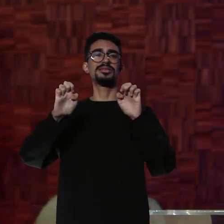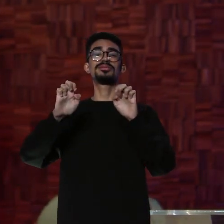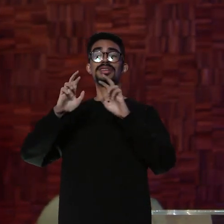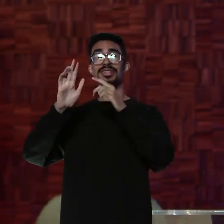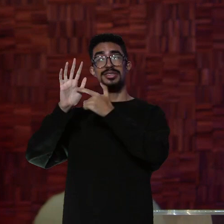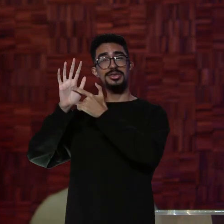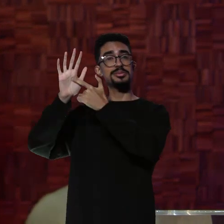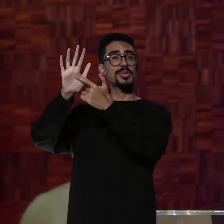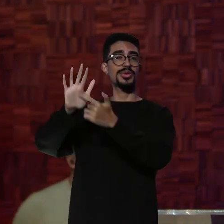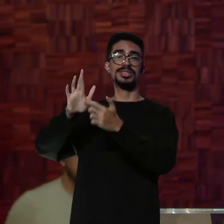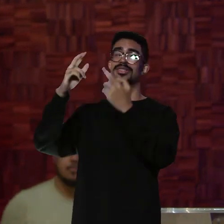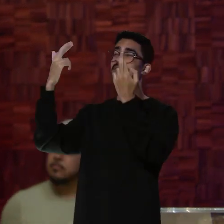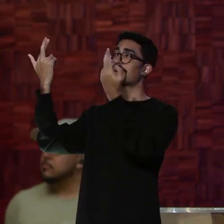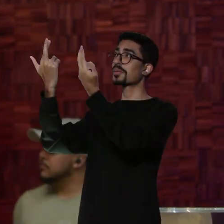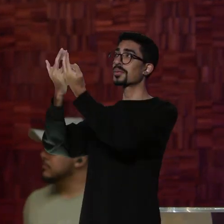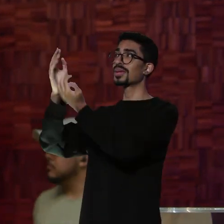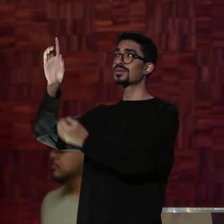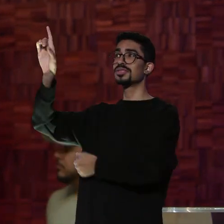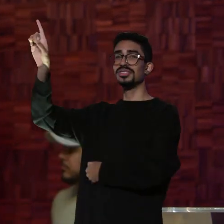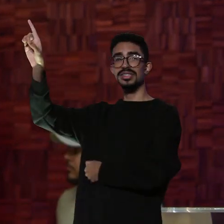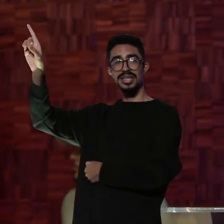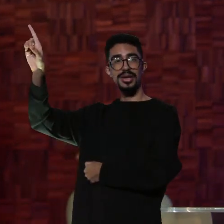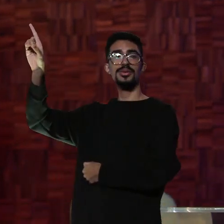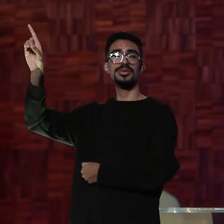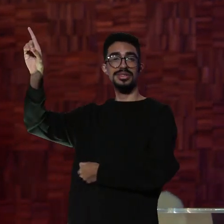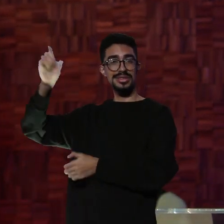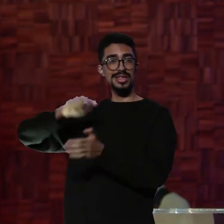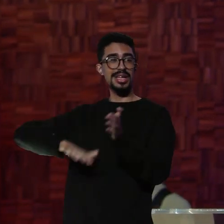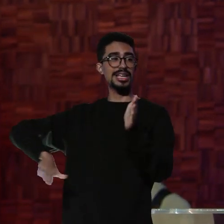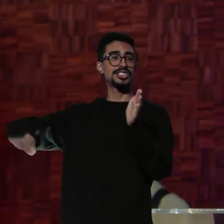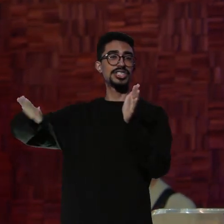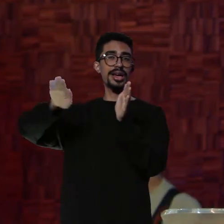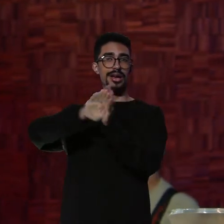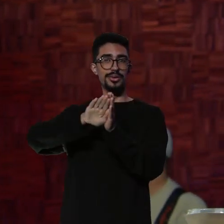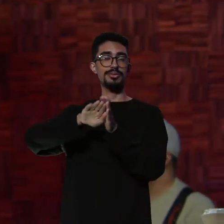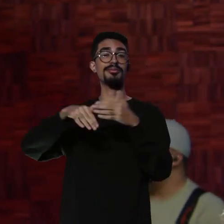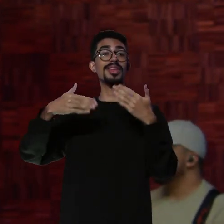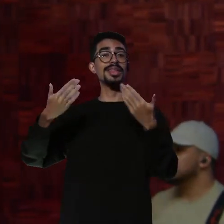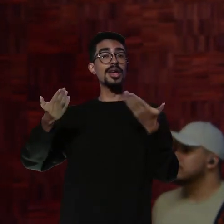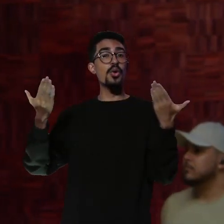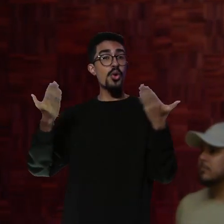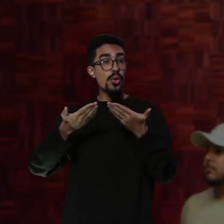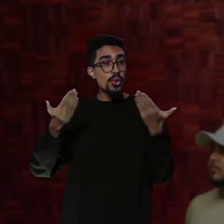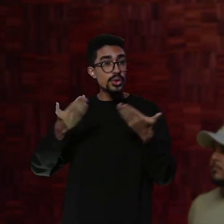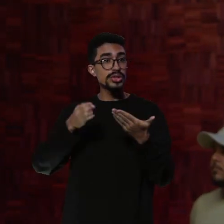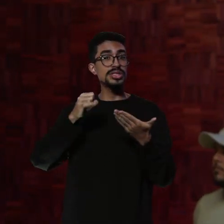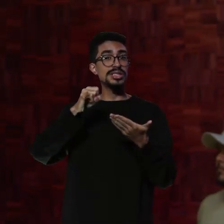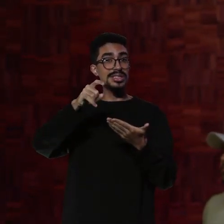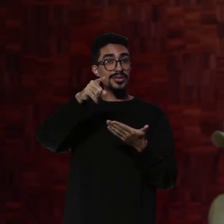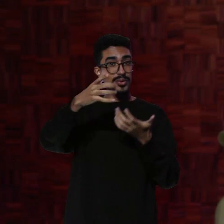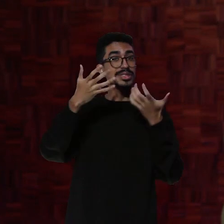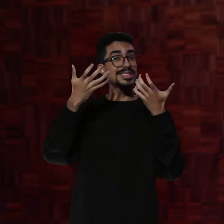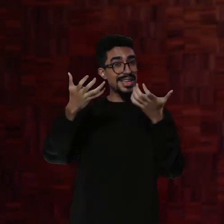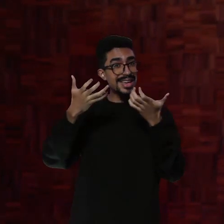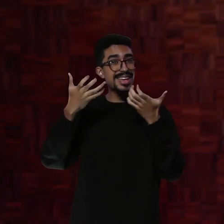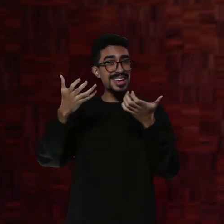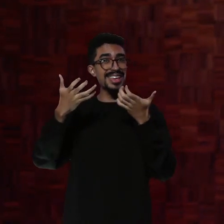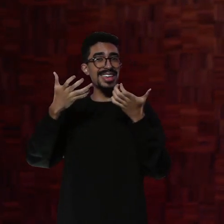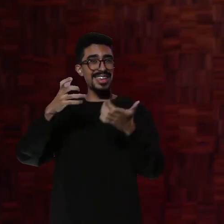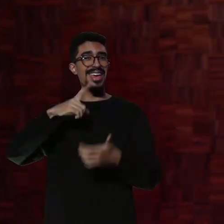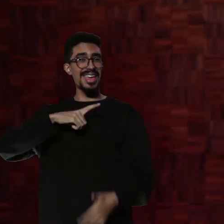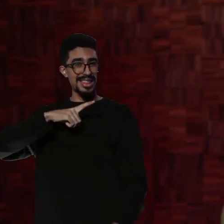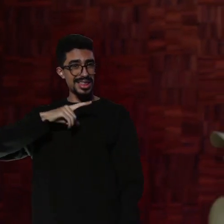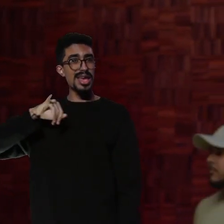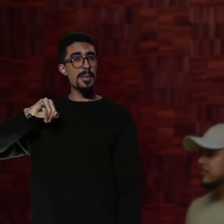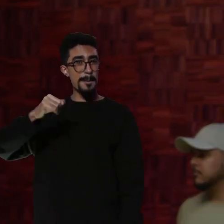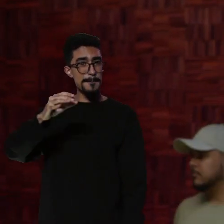de Deus está chegando em meio às pessoas. E hoje, se você quer tomar essa mesma decisão junto comigo, eu queria pedir para você se colocar de pé no teu lugar, que eu quero orar com